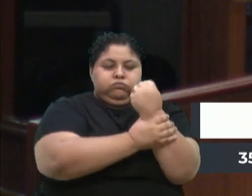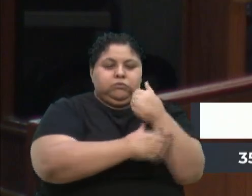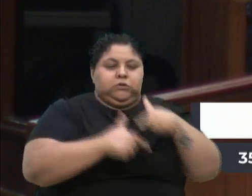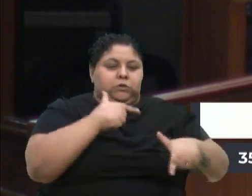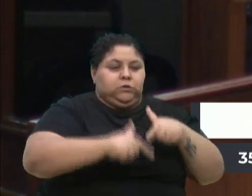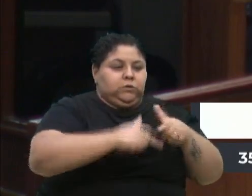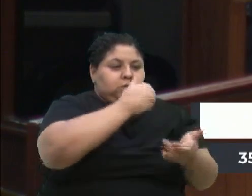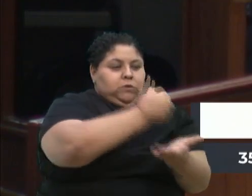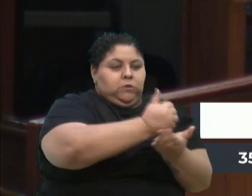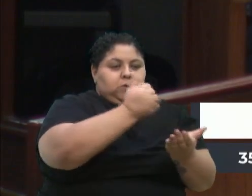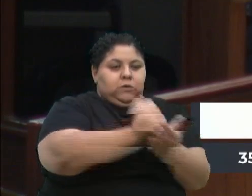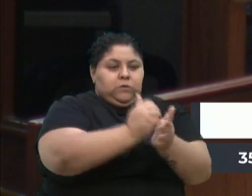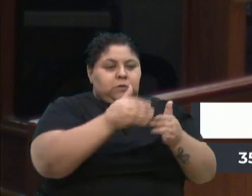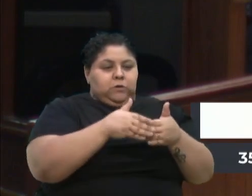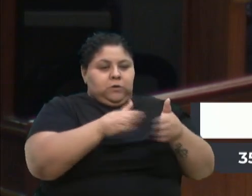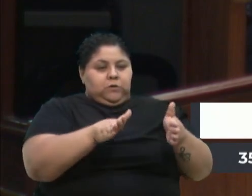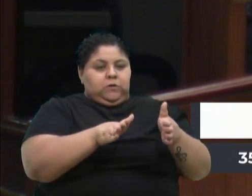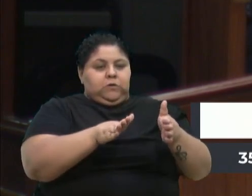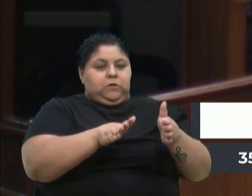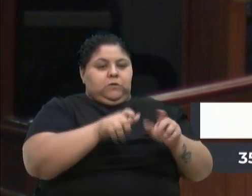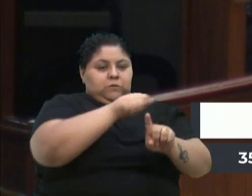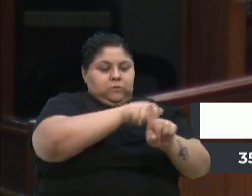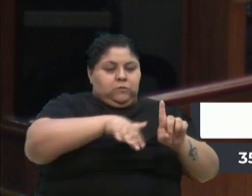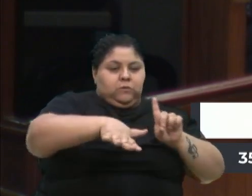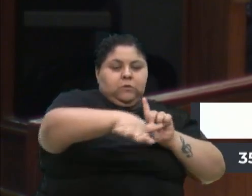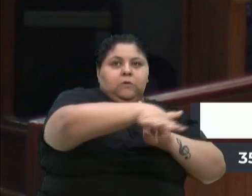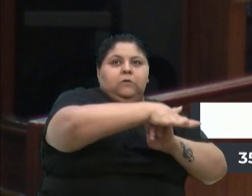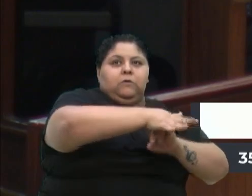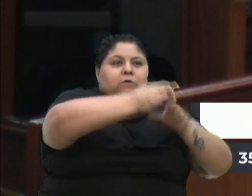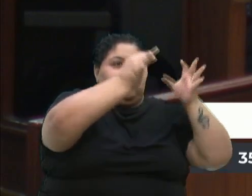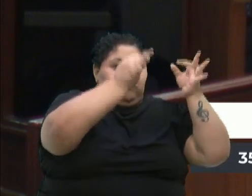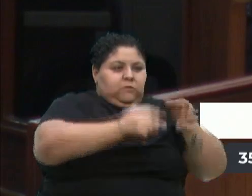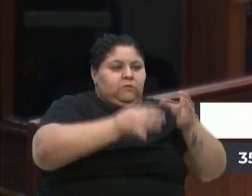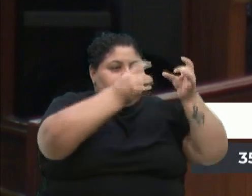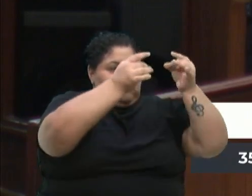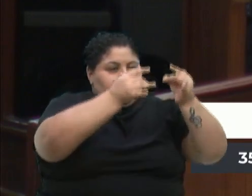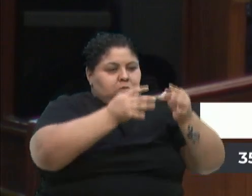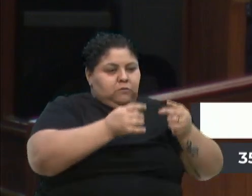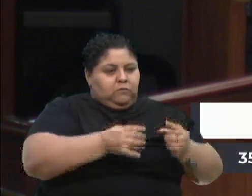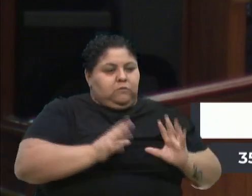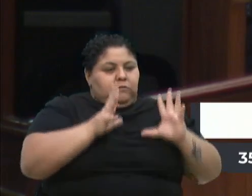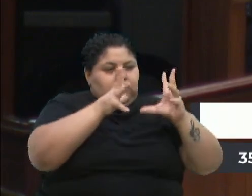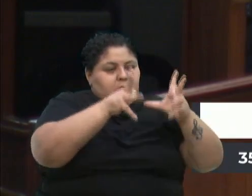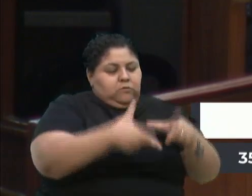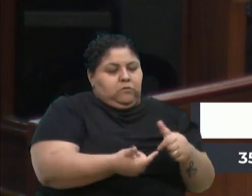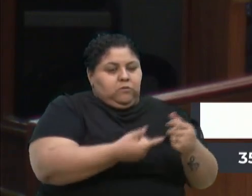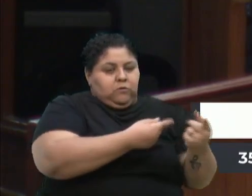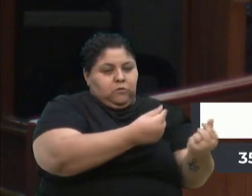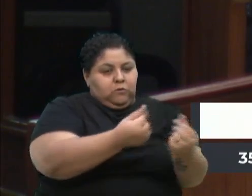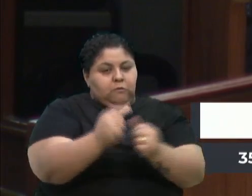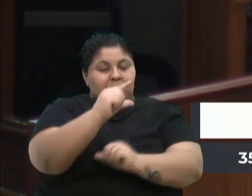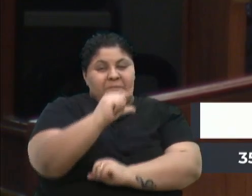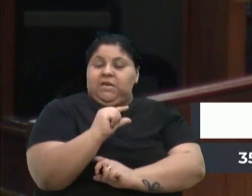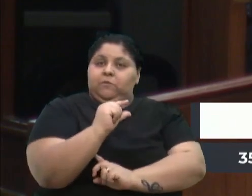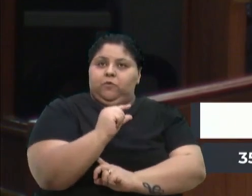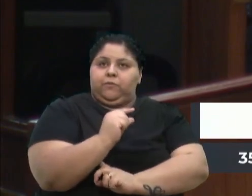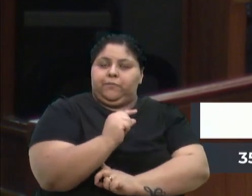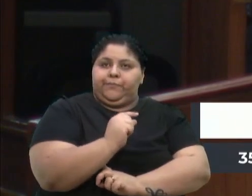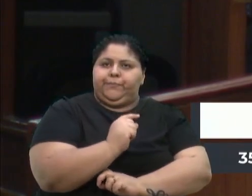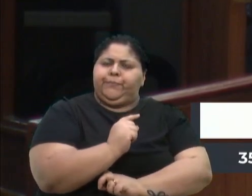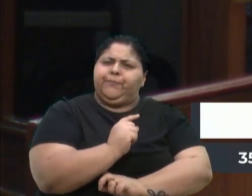contrato, abertura da sociedade de propósito específico, integralização de capital social mínimo.